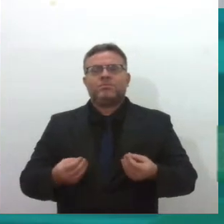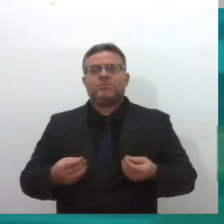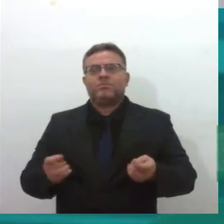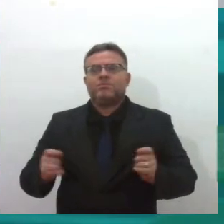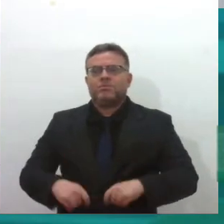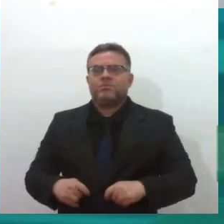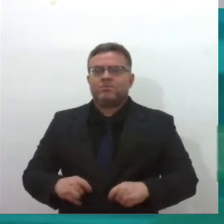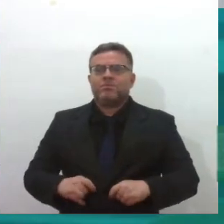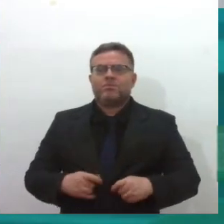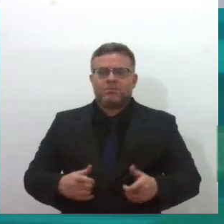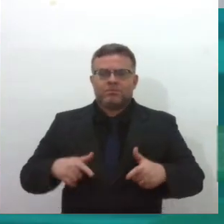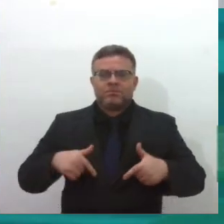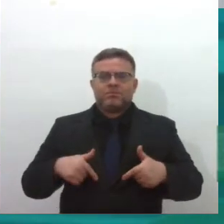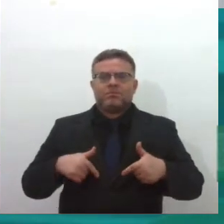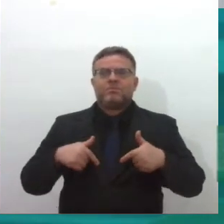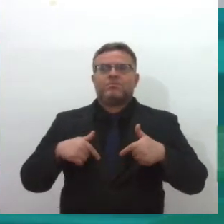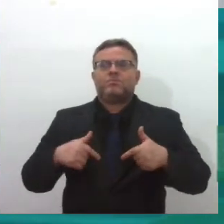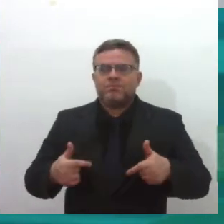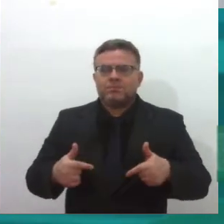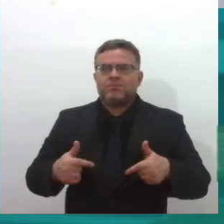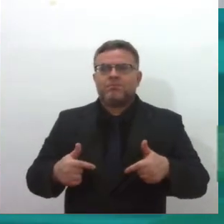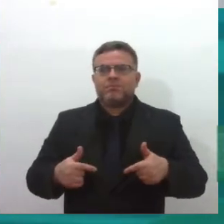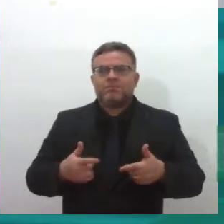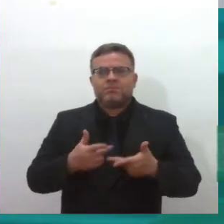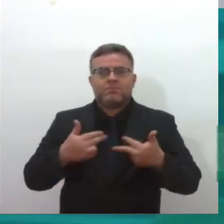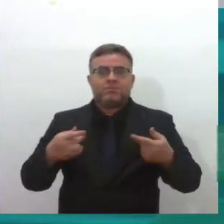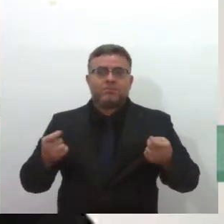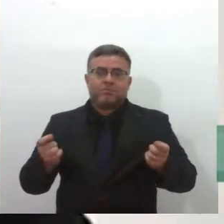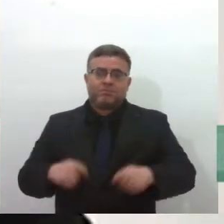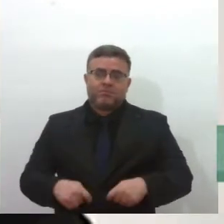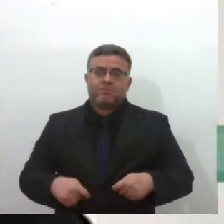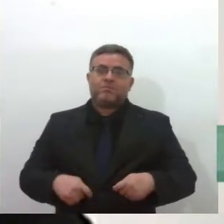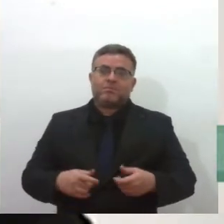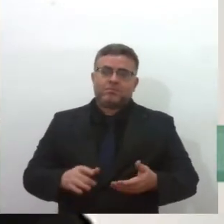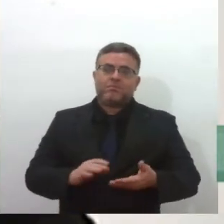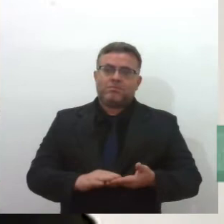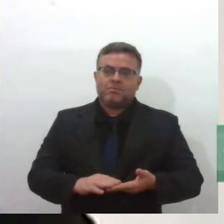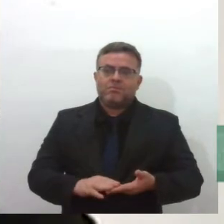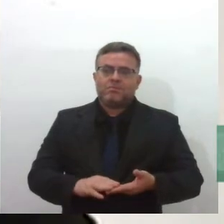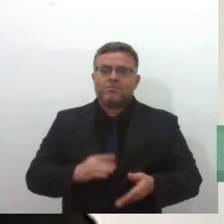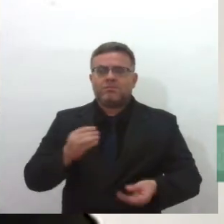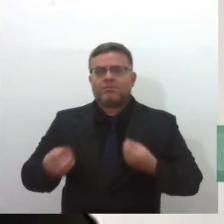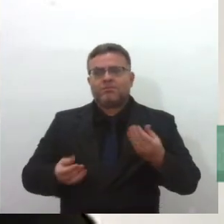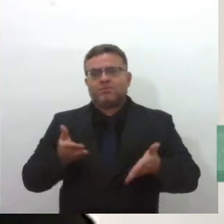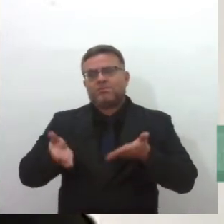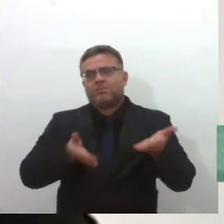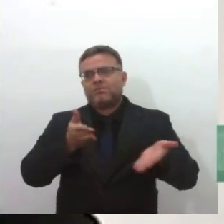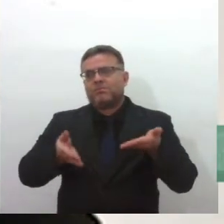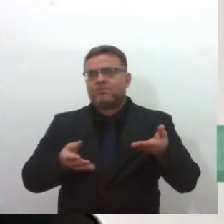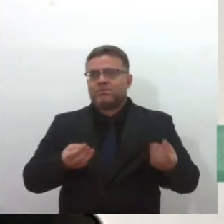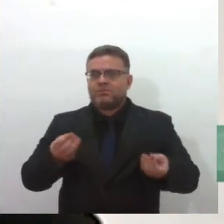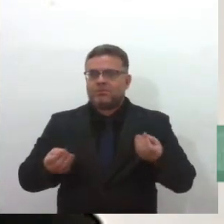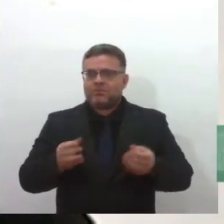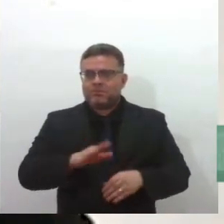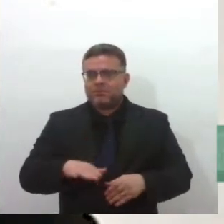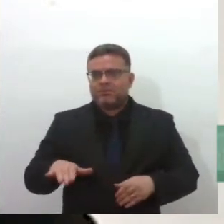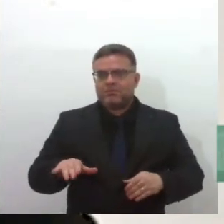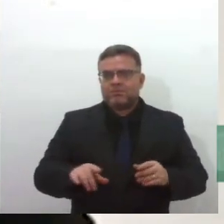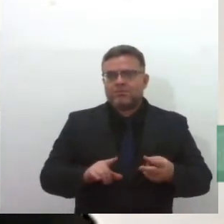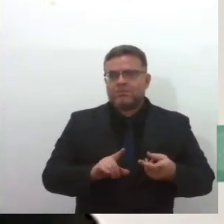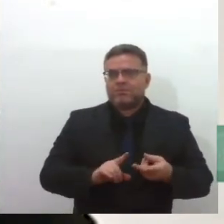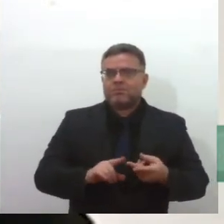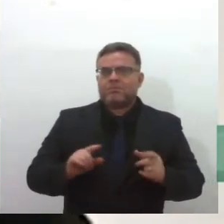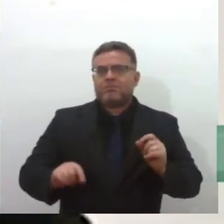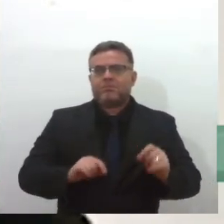bastante desafiador no tocante aos crimes sexuais de natureza, que trata da tutela de criança e da criança